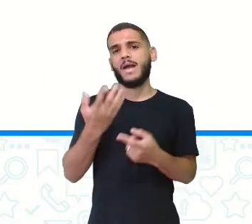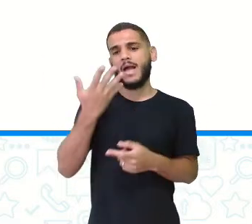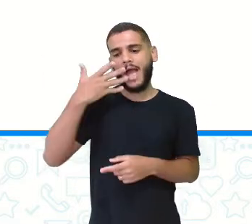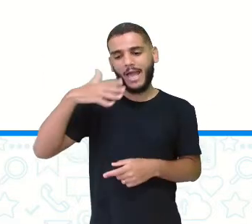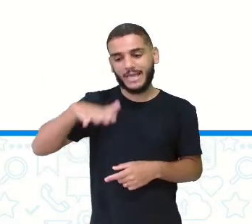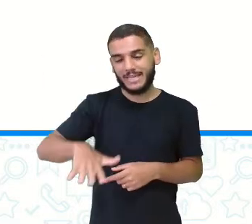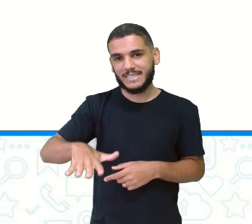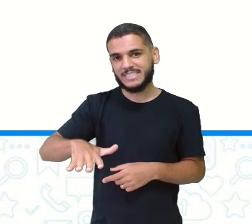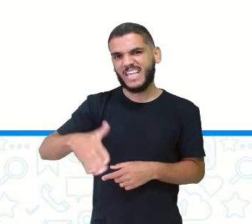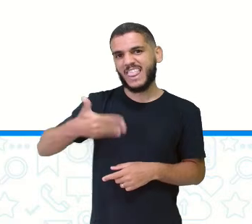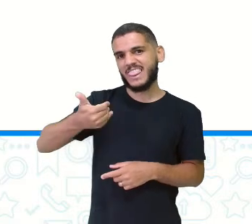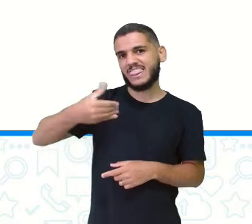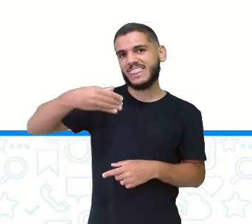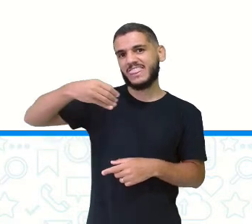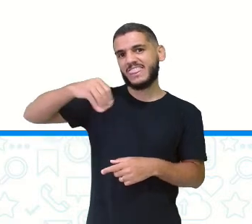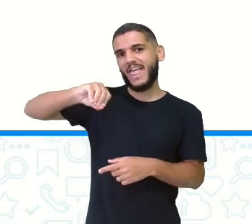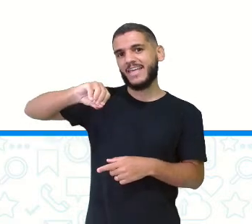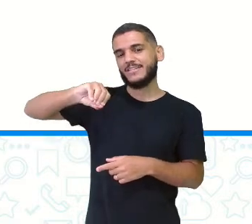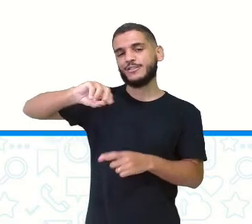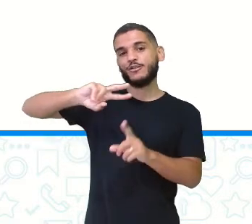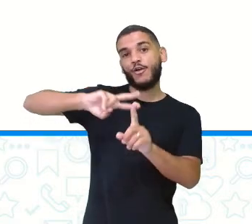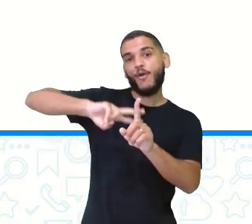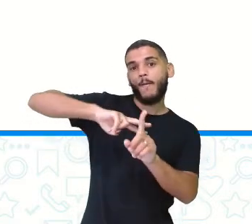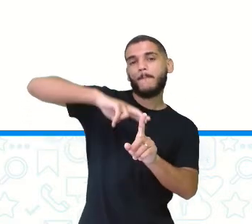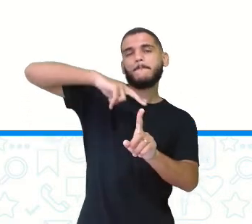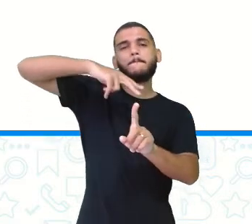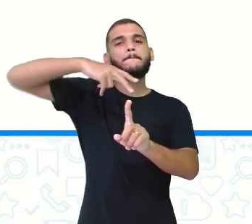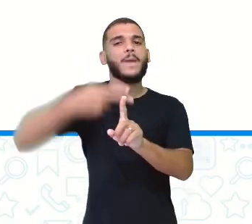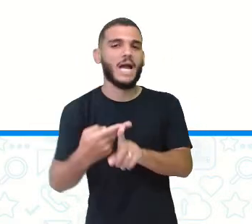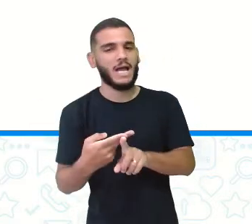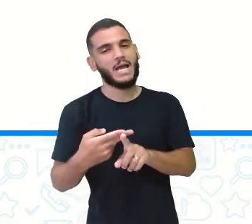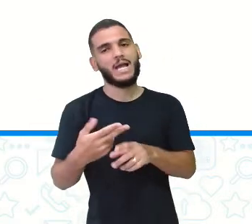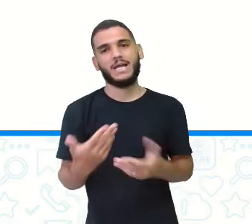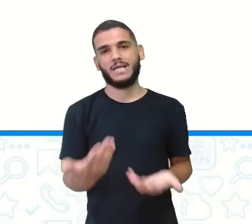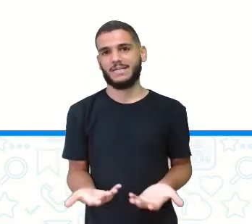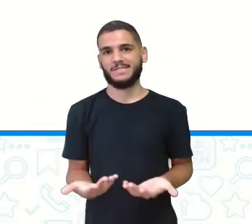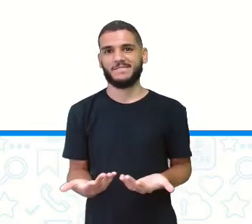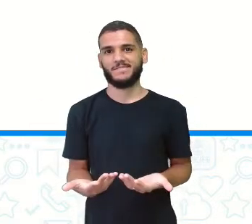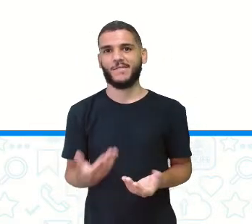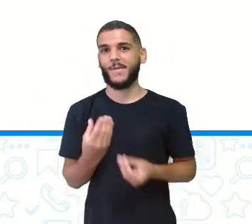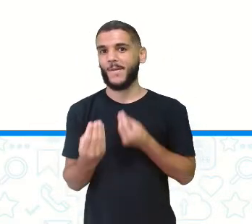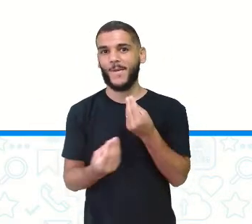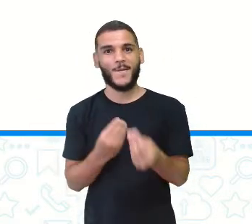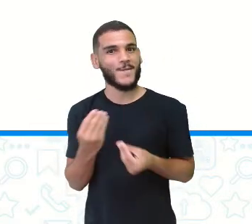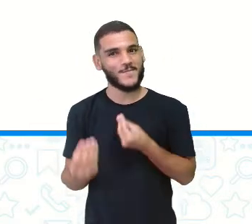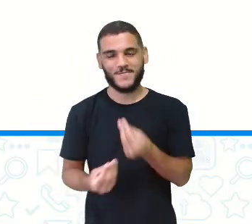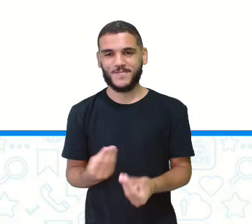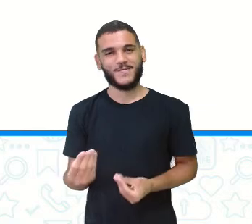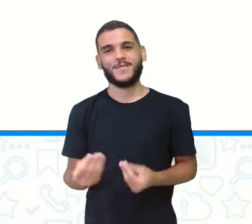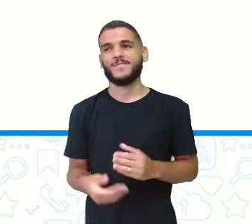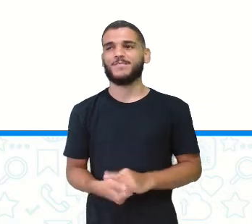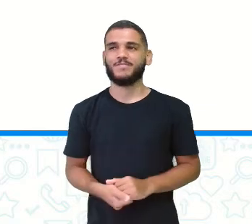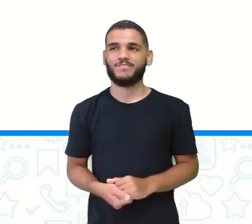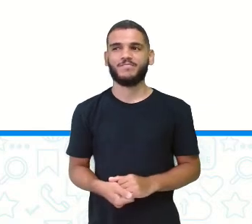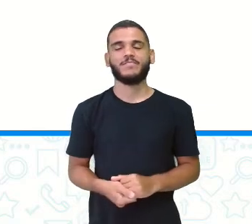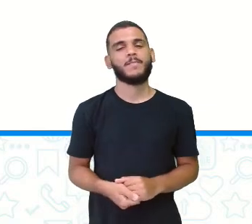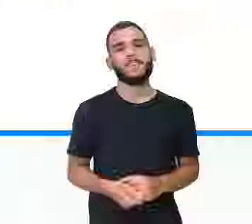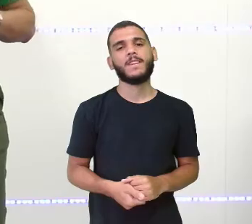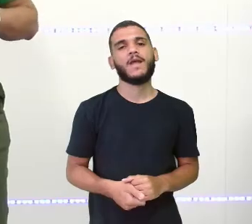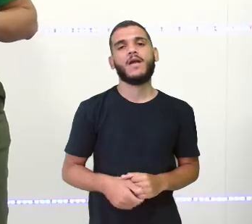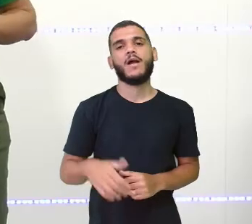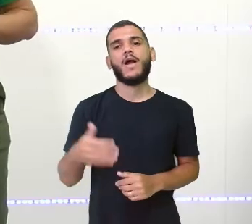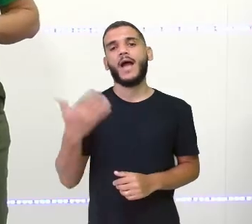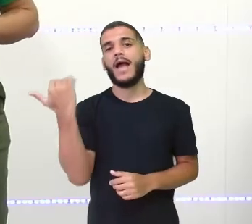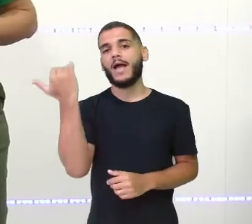essa quantidade? Quer dizer, se um adulto ri 20 vezes por dia, uma criança ri 200 vezes por